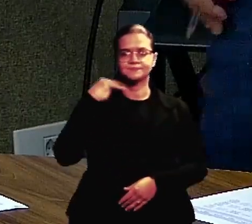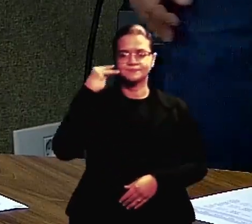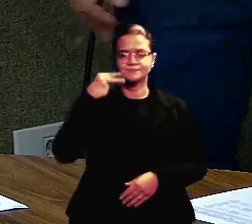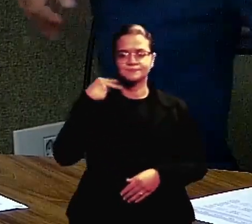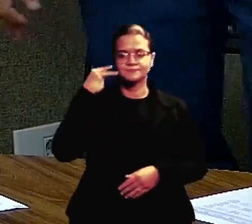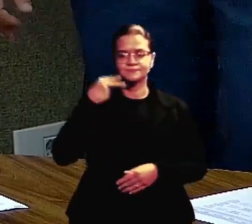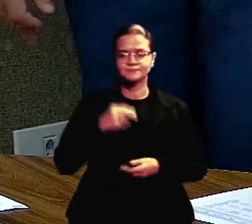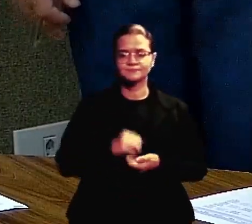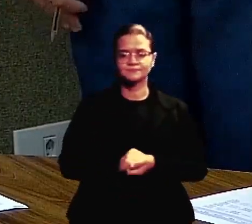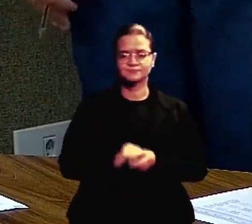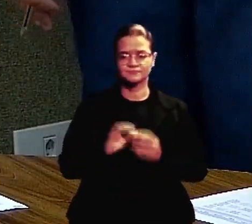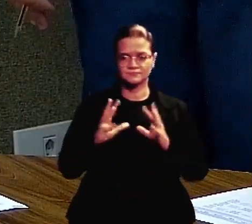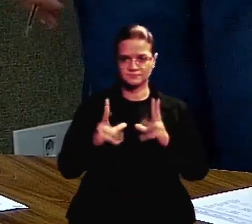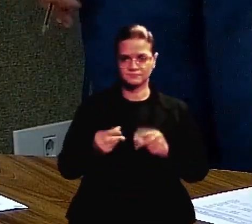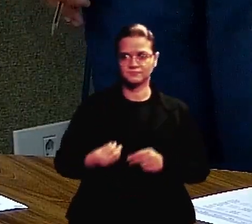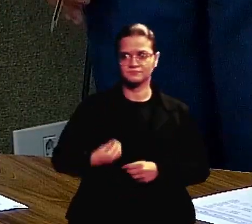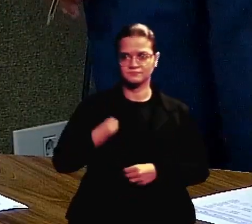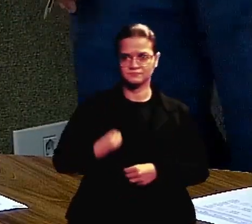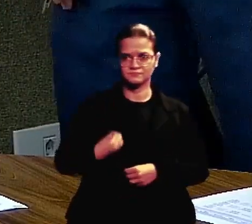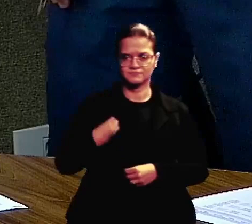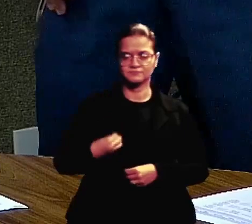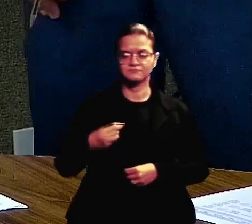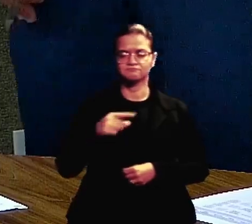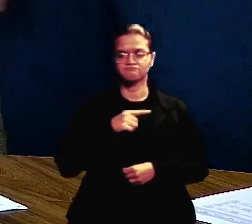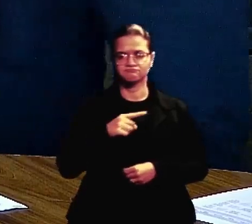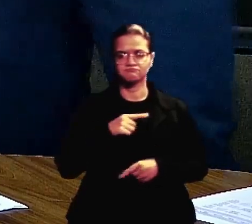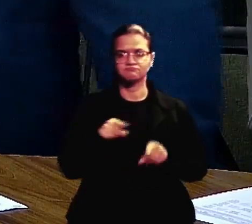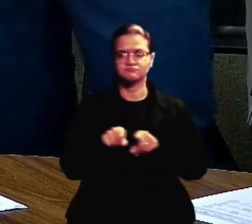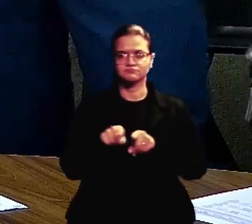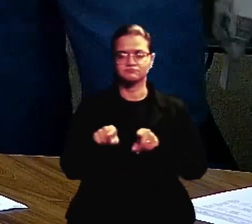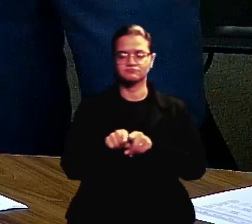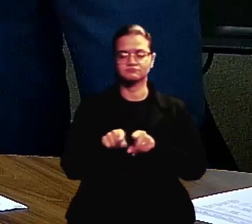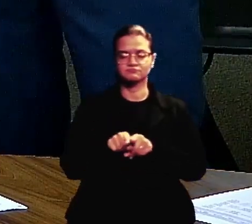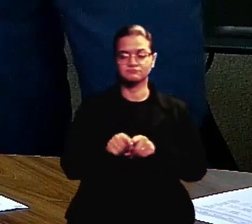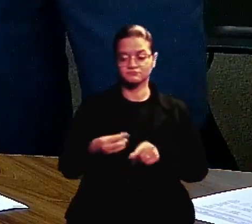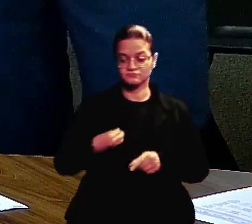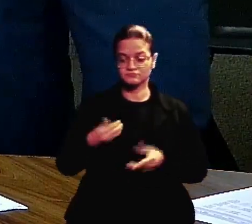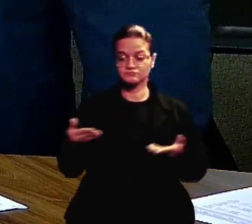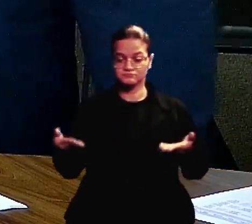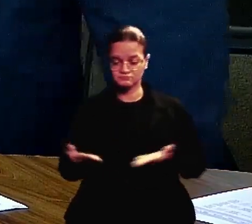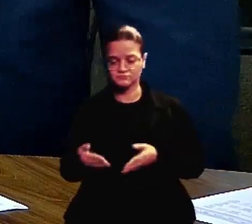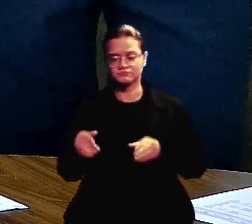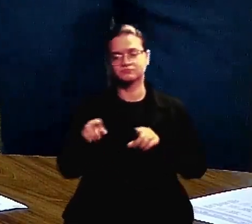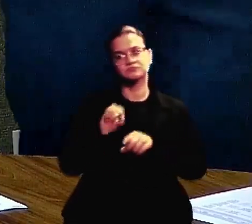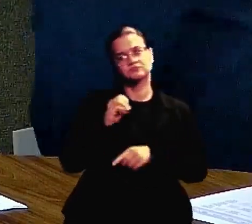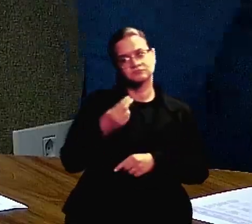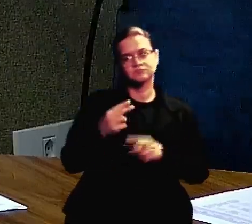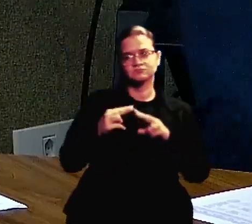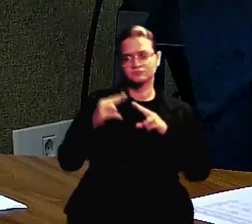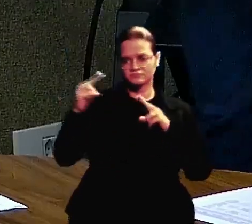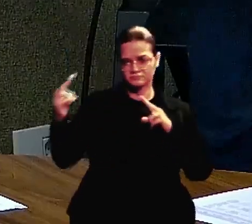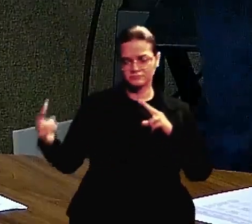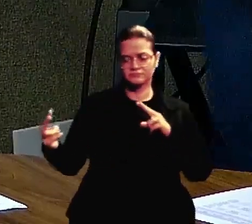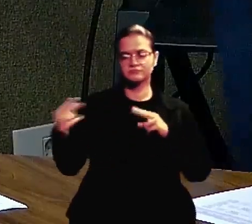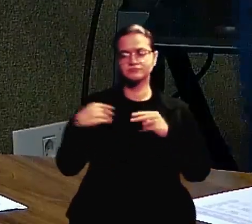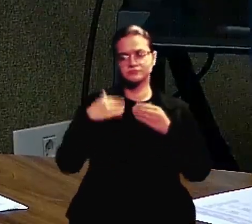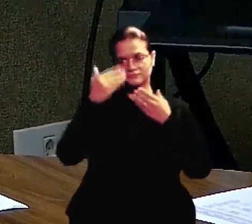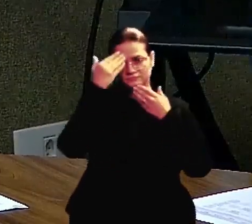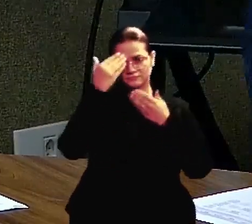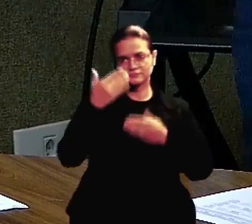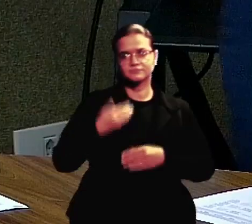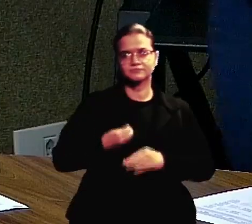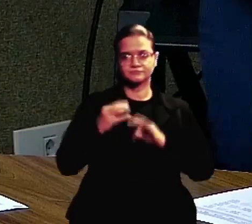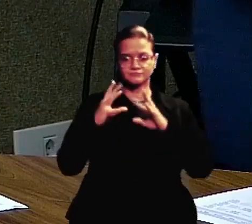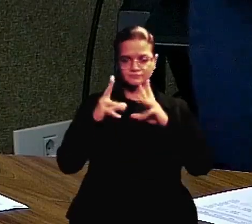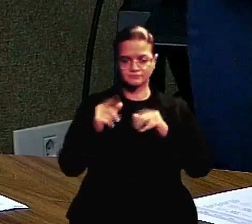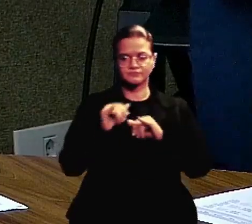vereadores, todos os presentes que nos acompanham presencialmente ou remotamente. Agradeço a presença